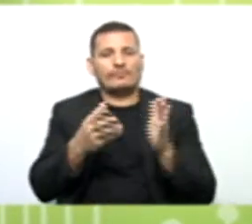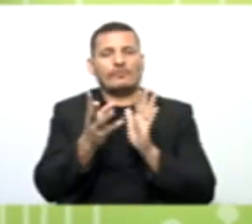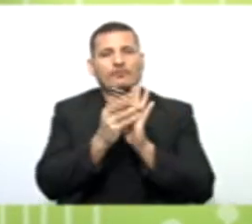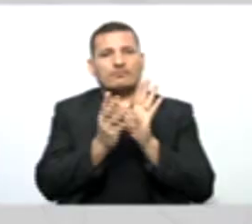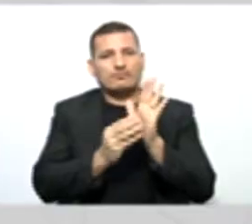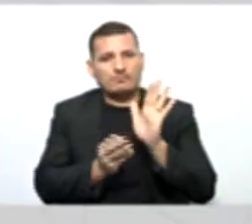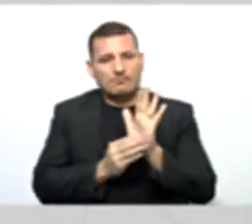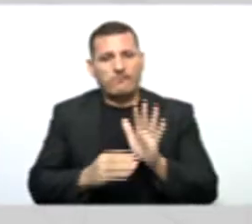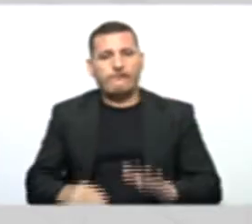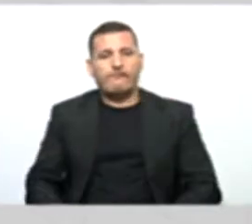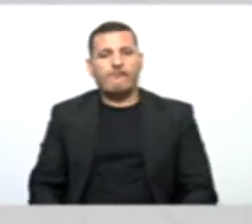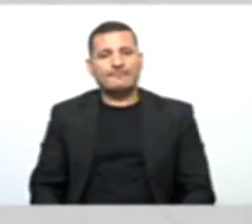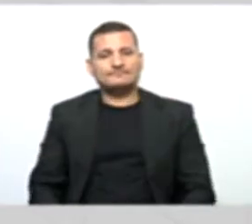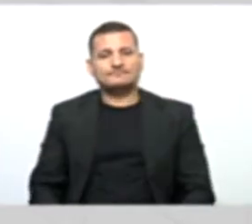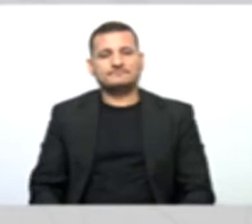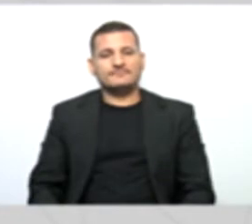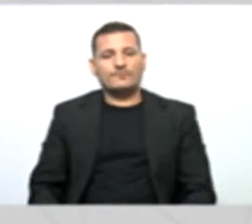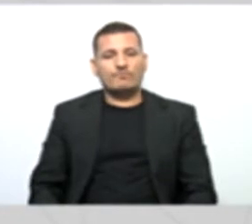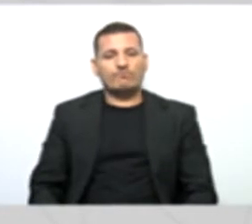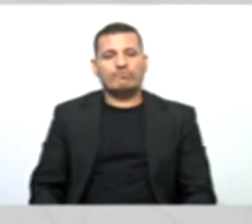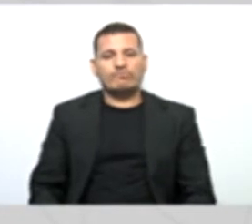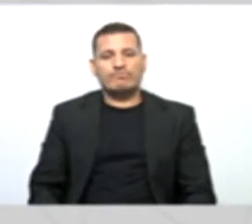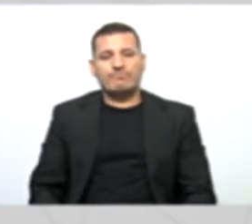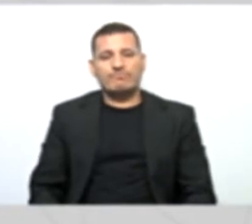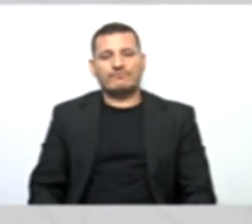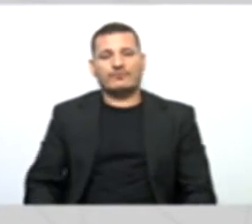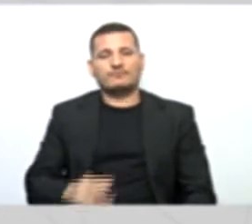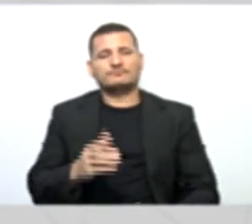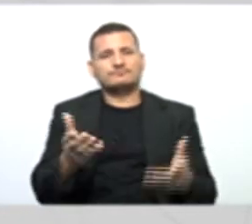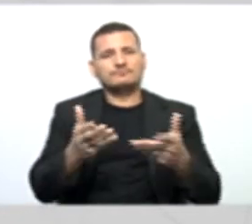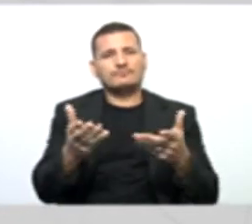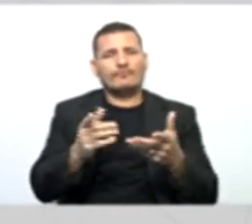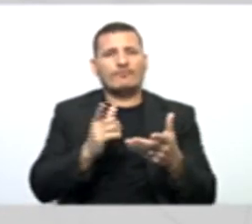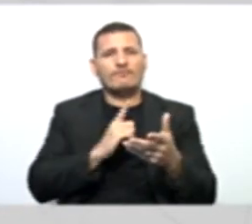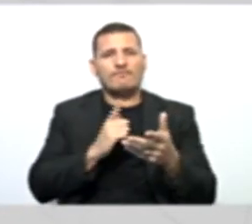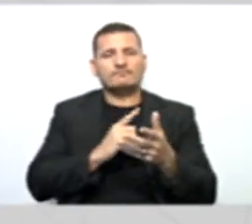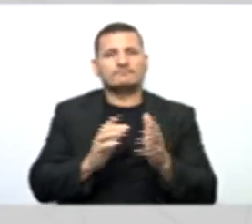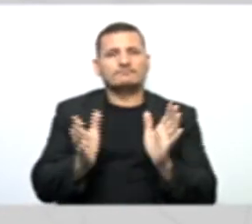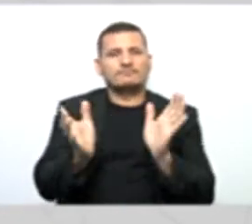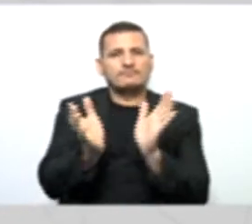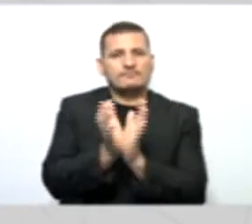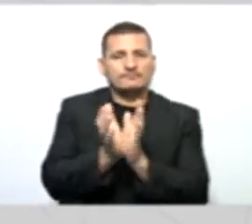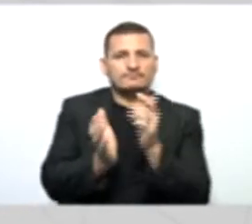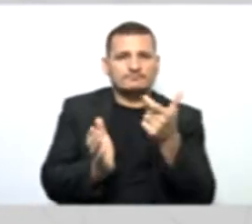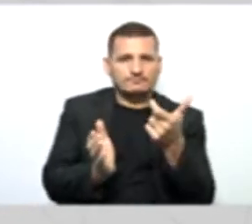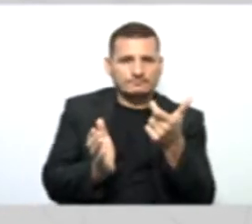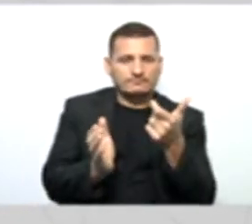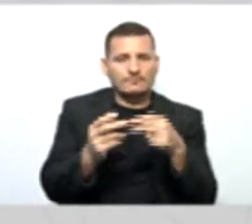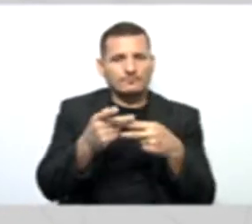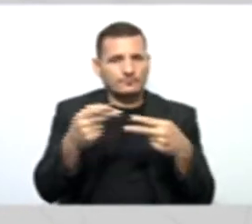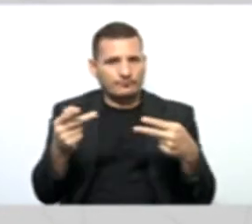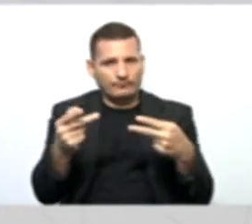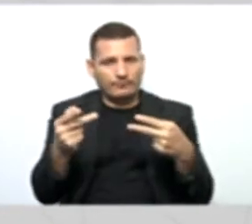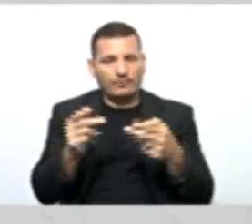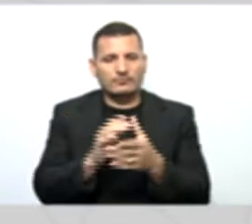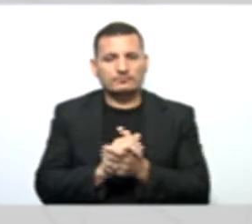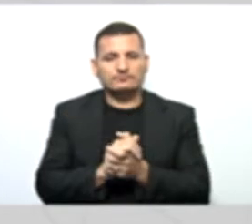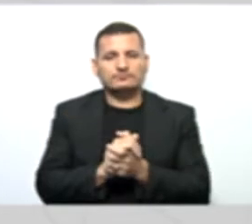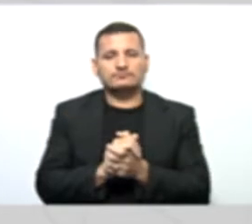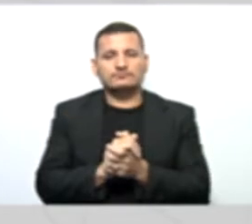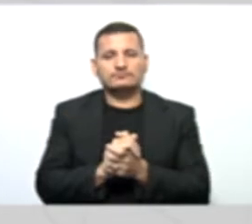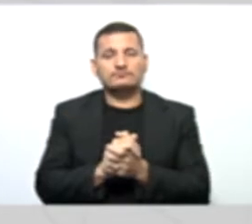hoje. Nós temos aqui, ó, classe e objetos, instanciação de objetos, método